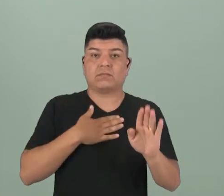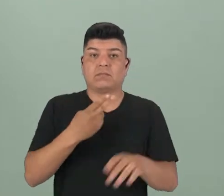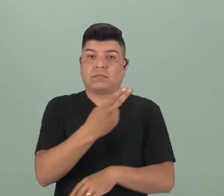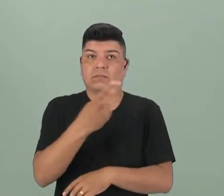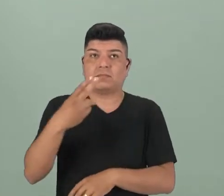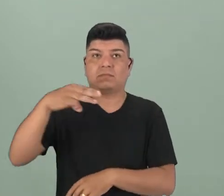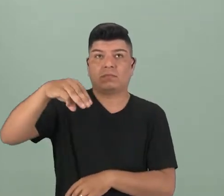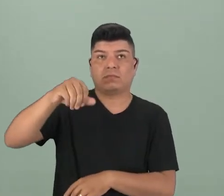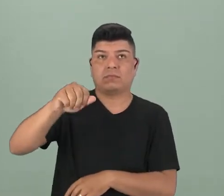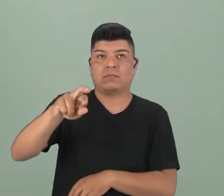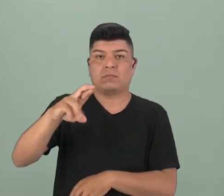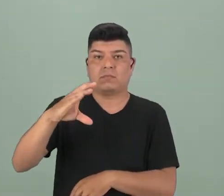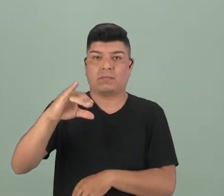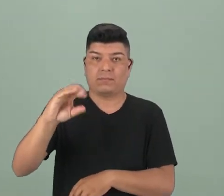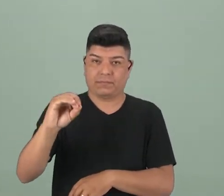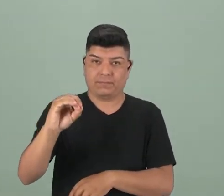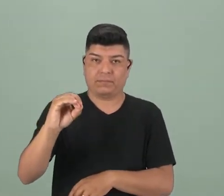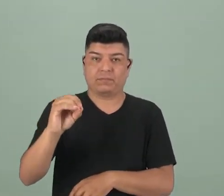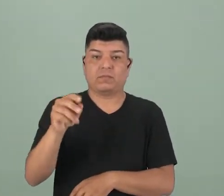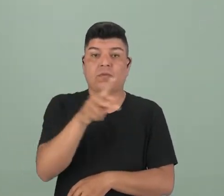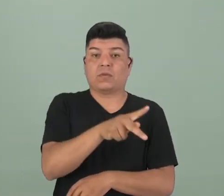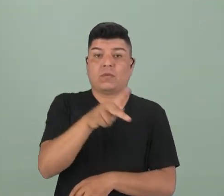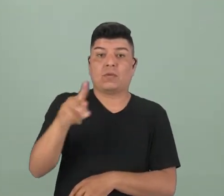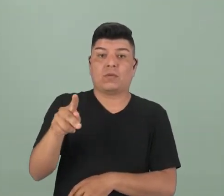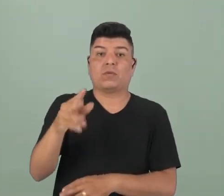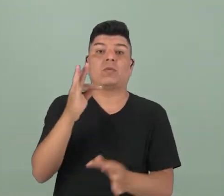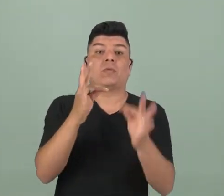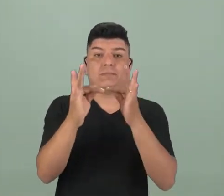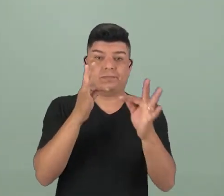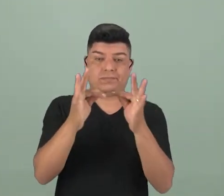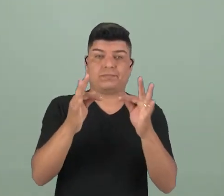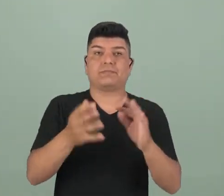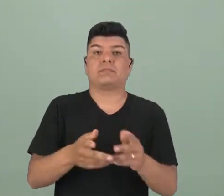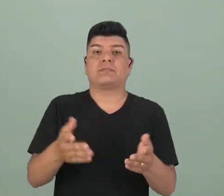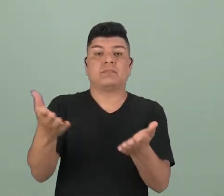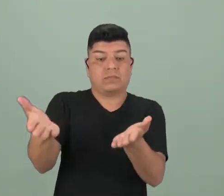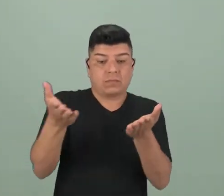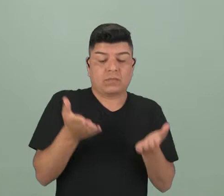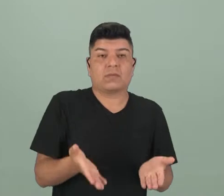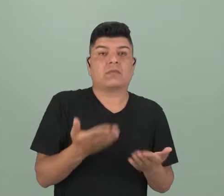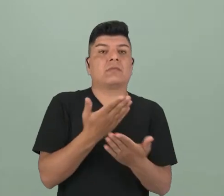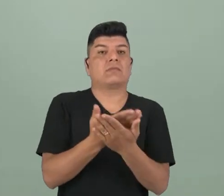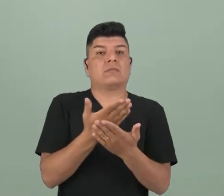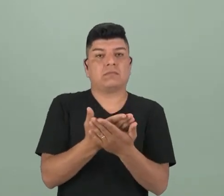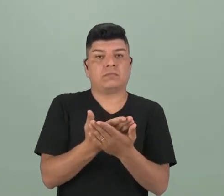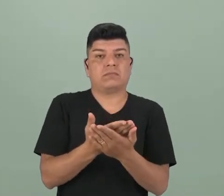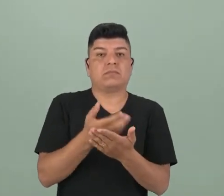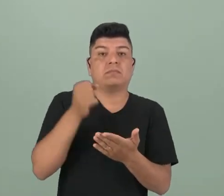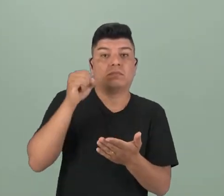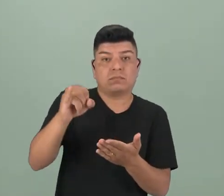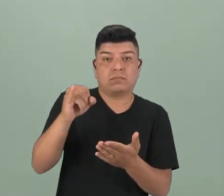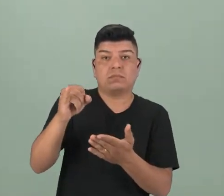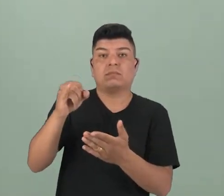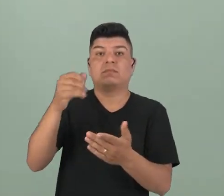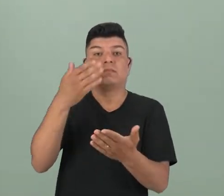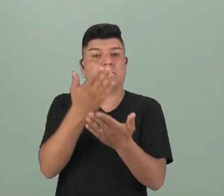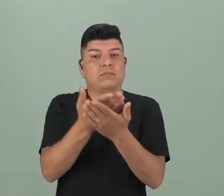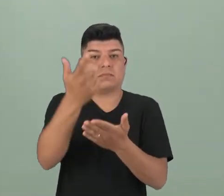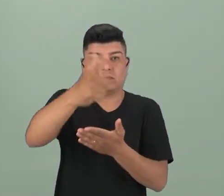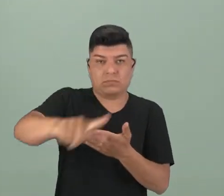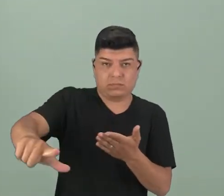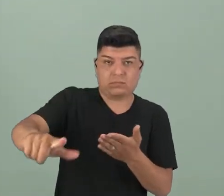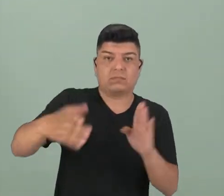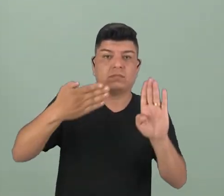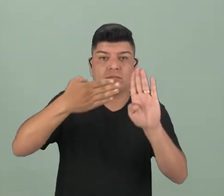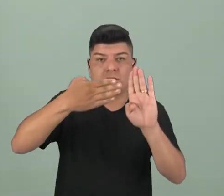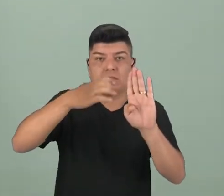eu sou professor de Física. Hoje vocês são bem-vindos a mais uma aula de Física. Caso vocês queiram reassistir essa aula ou as demais aulas, acesse